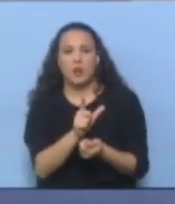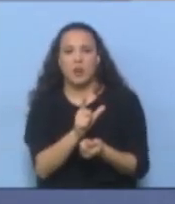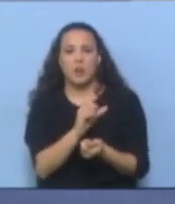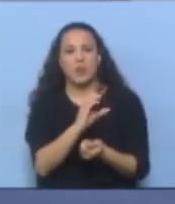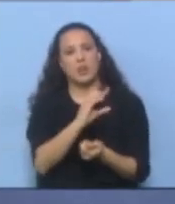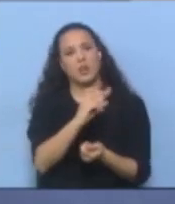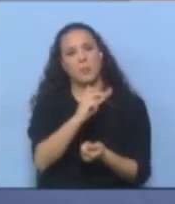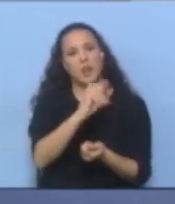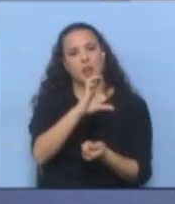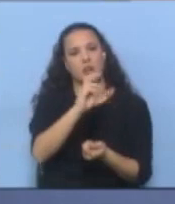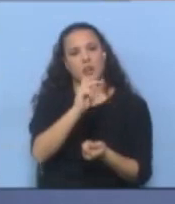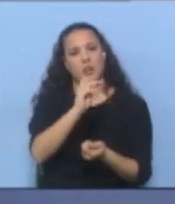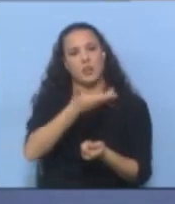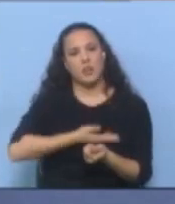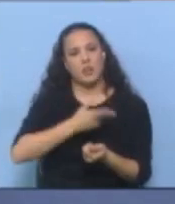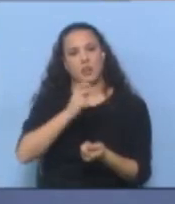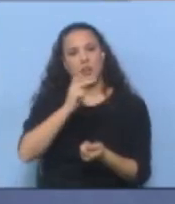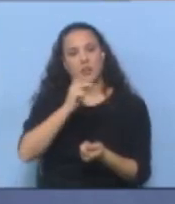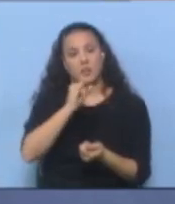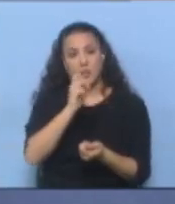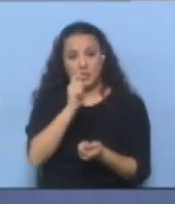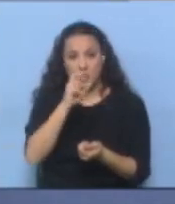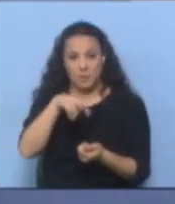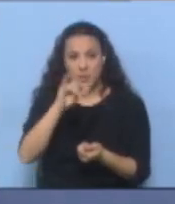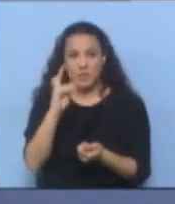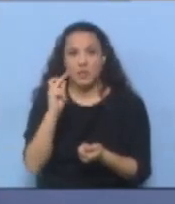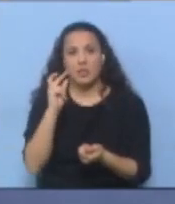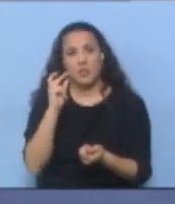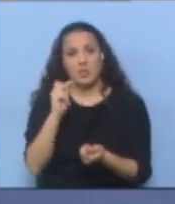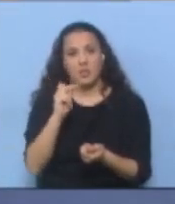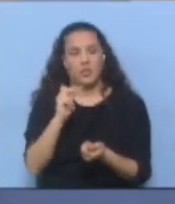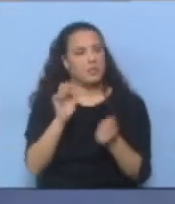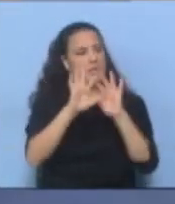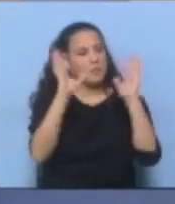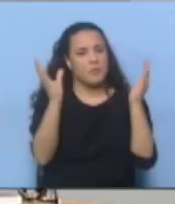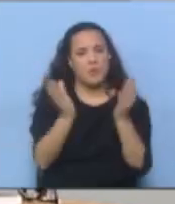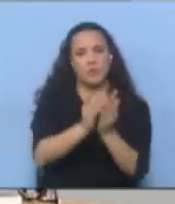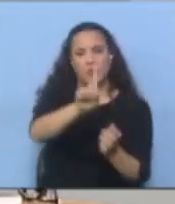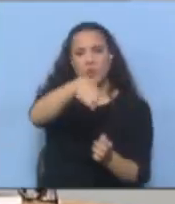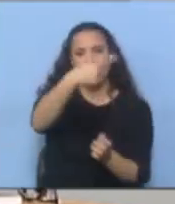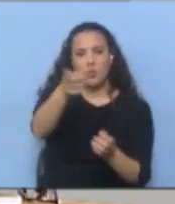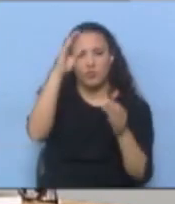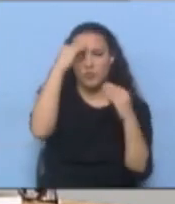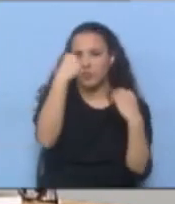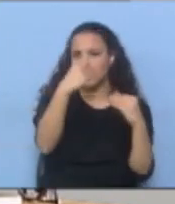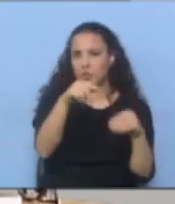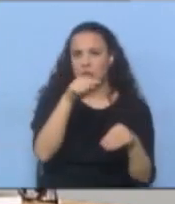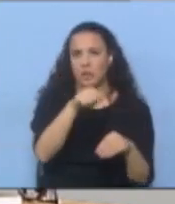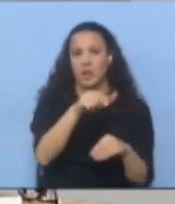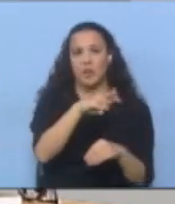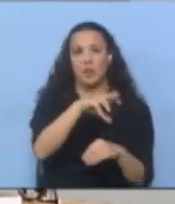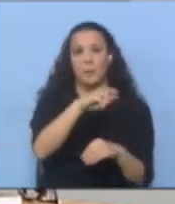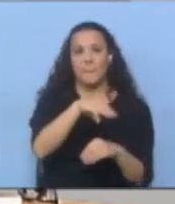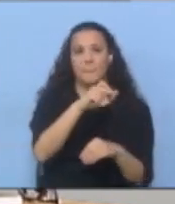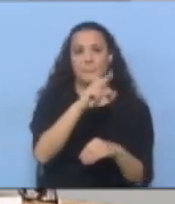academia de desporto, enfim, e de outros ambientes educativos, onde ele falava, Marcelo Rebelo de Sousa,